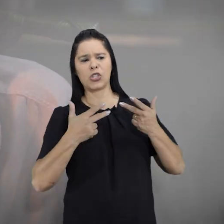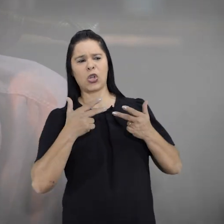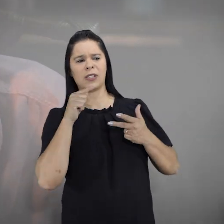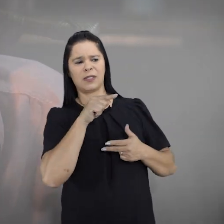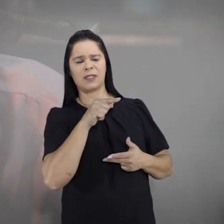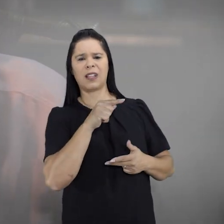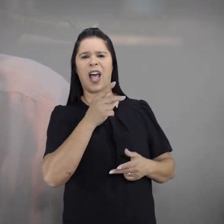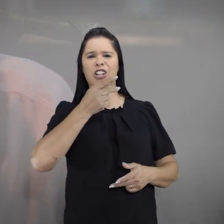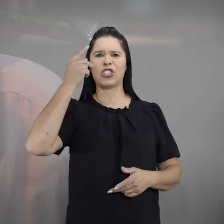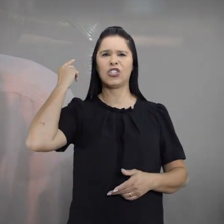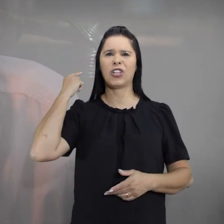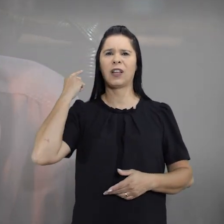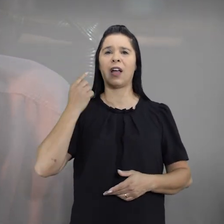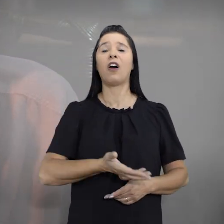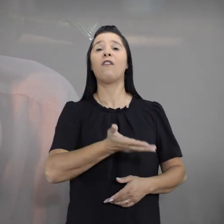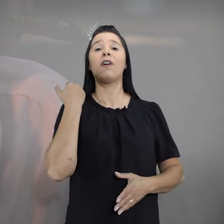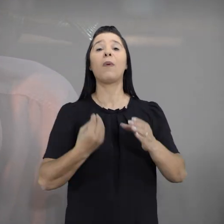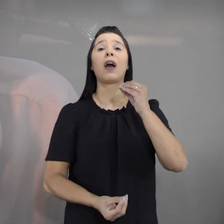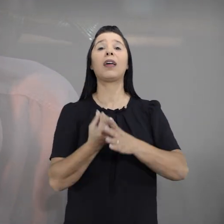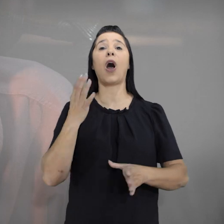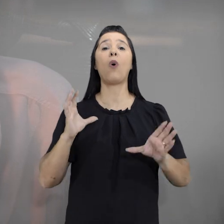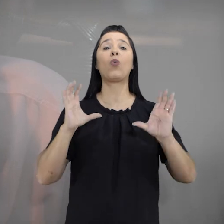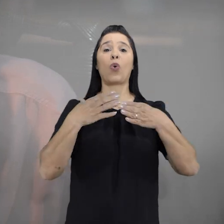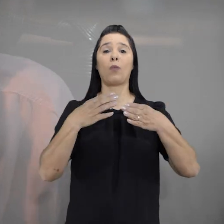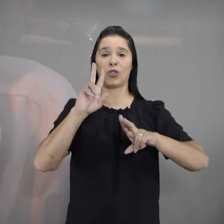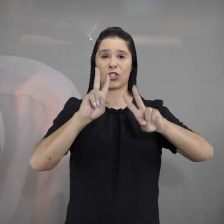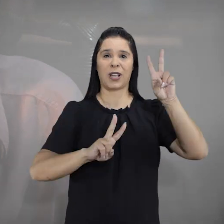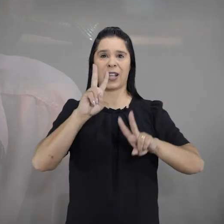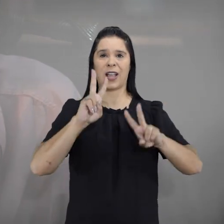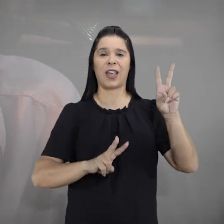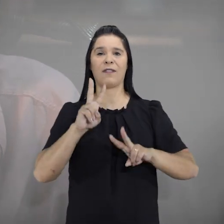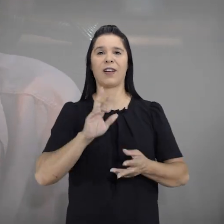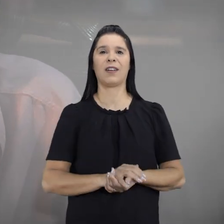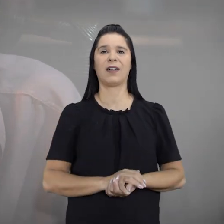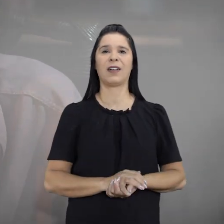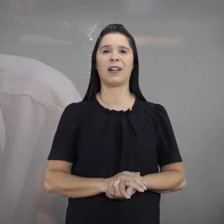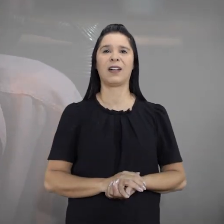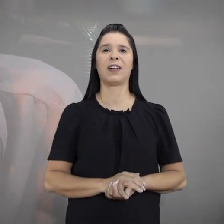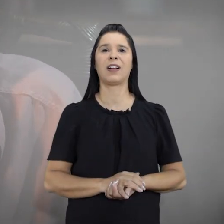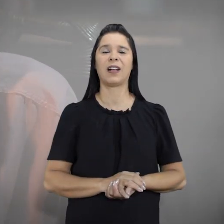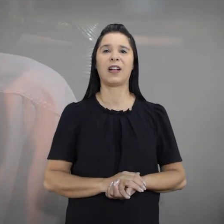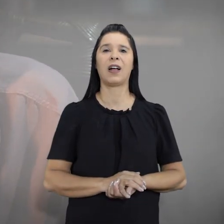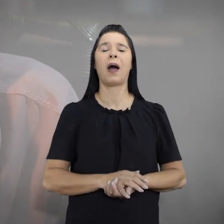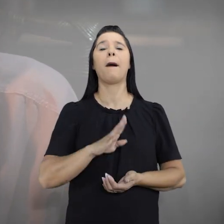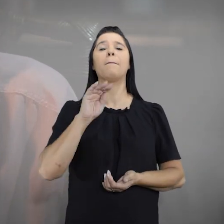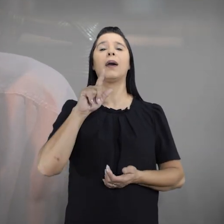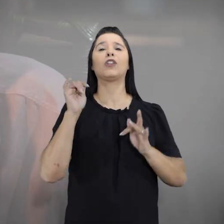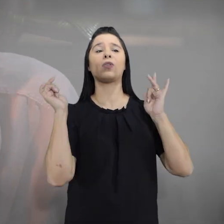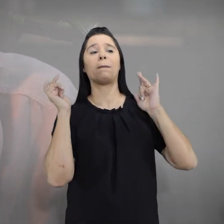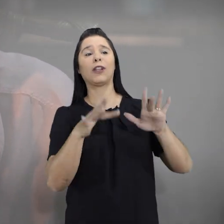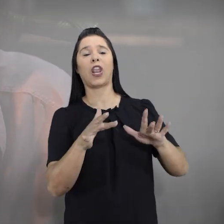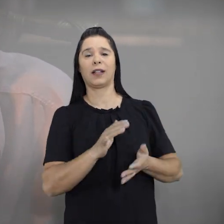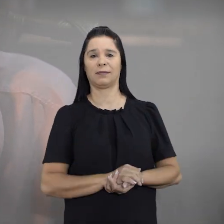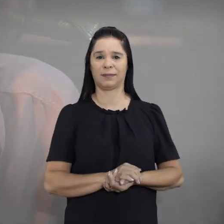vamos fazer um bloco. E já fui falando. Banda Desabandonada, por acaso. Eu falei,